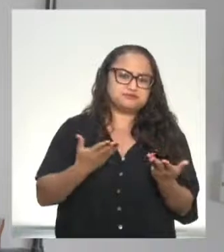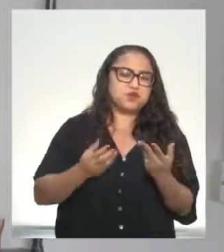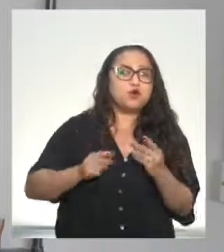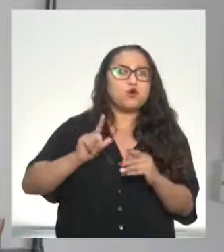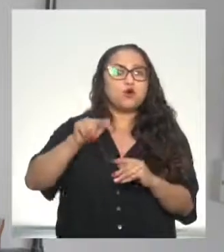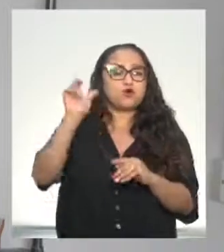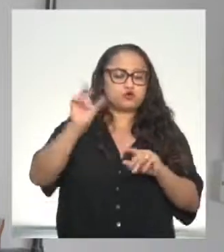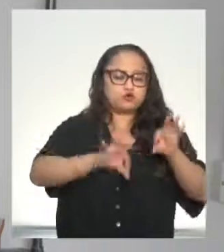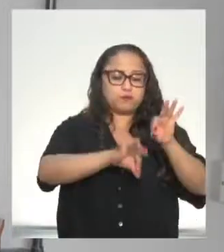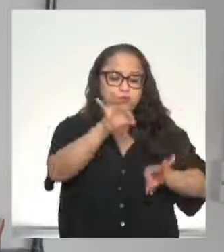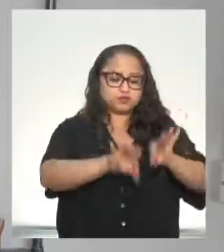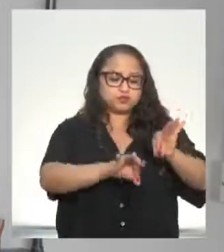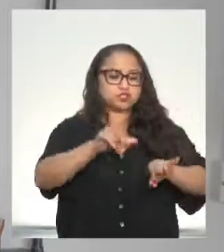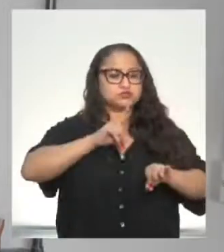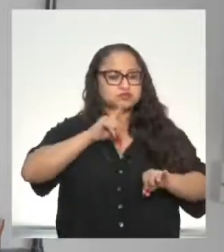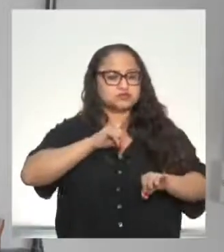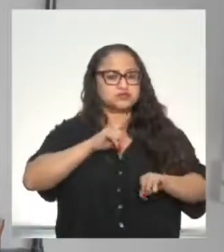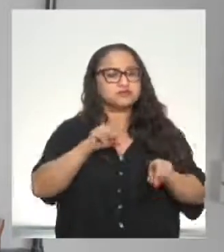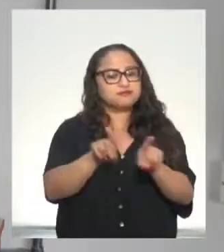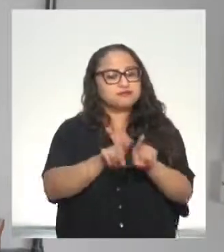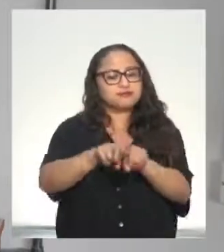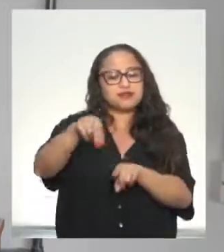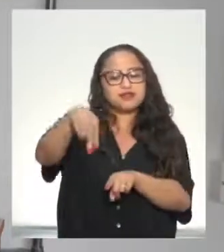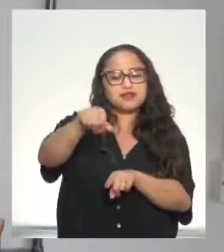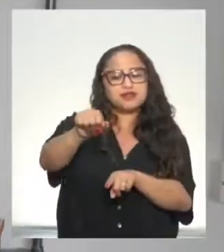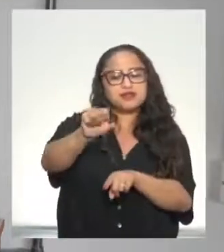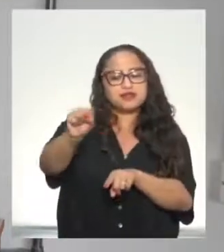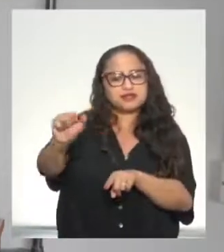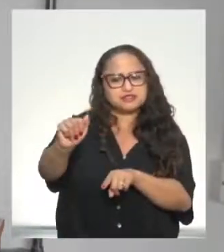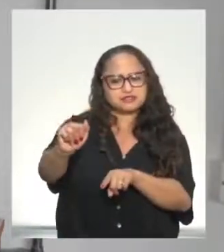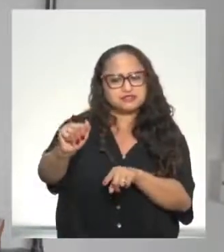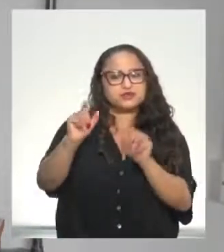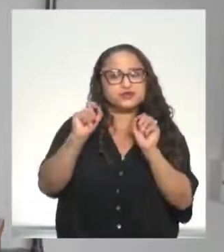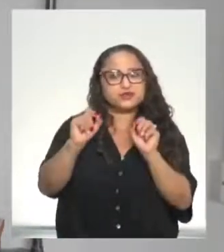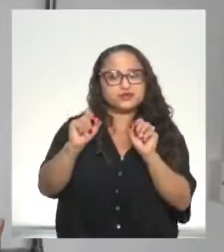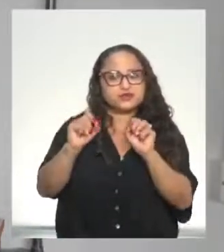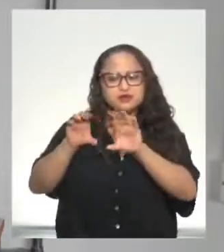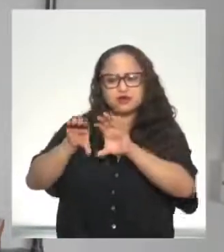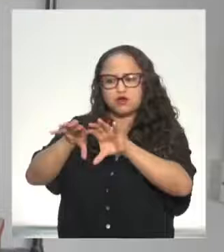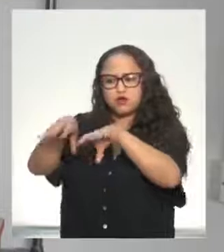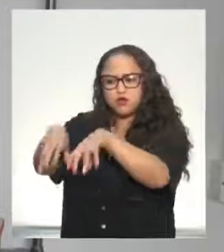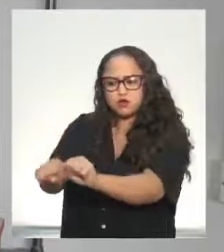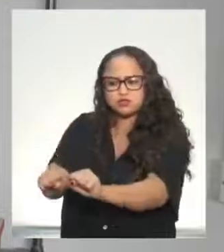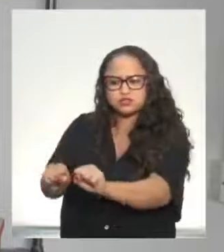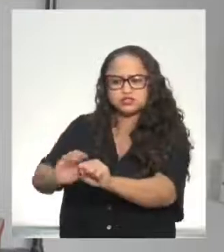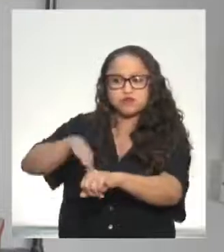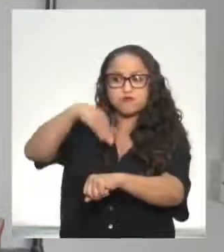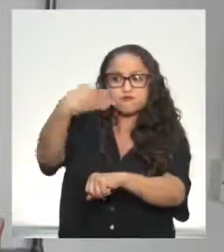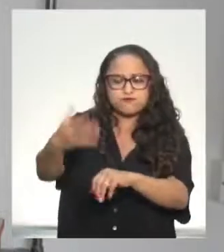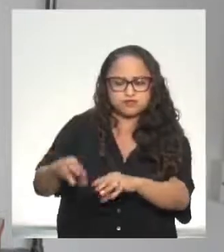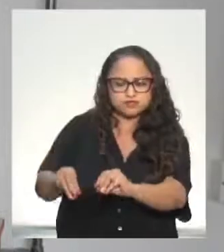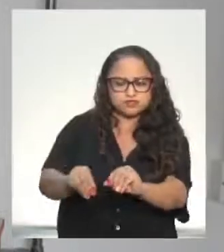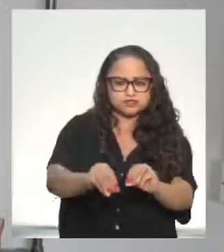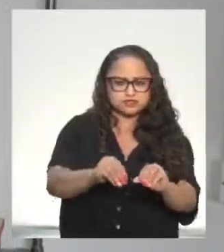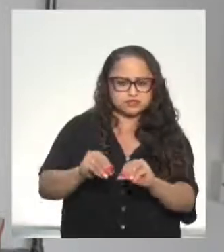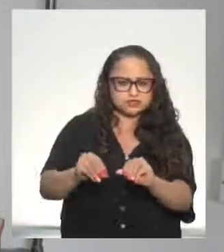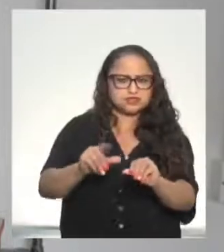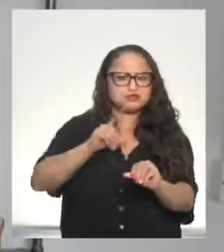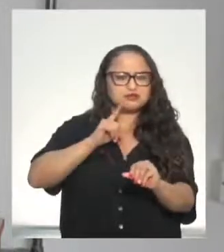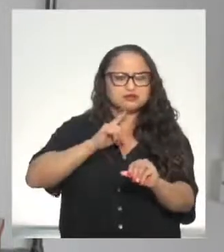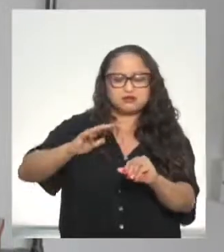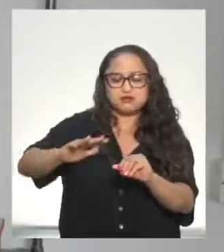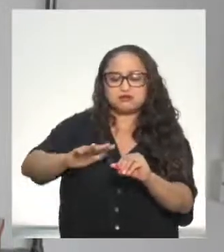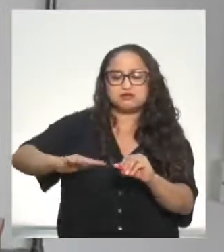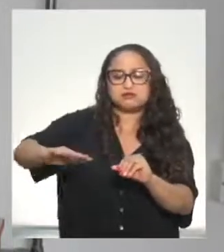mencionar aqui é da NASA em relação à colonização fora da Terra. Para a produção de habitats, né, em locais que ainda